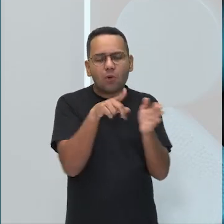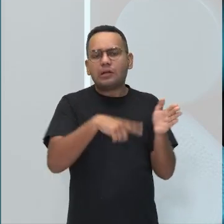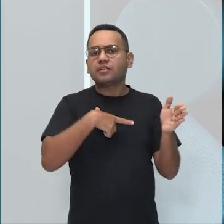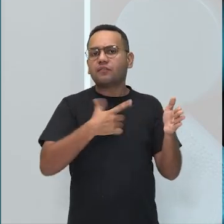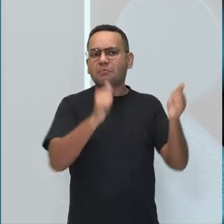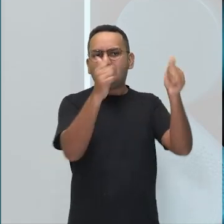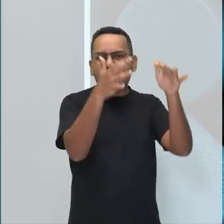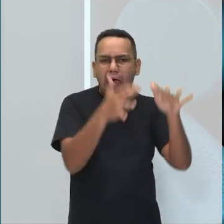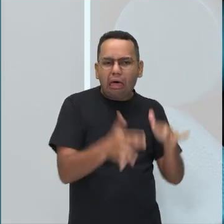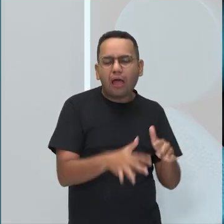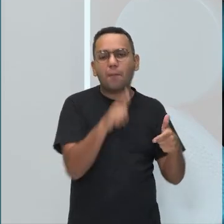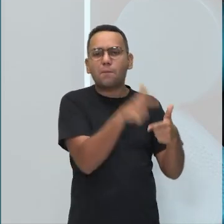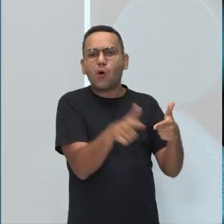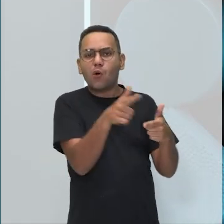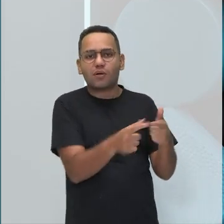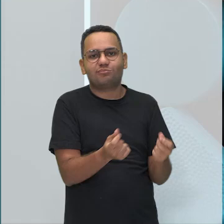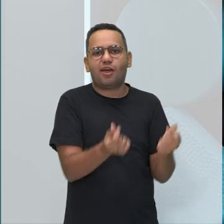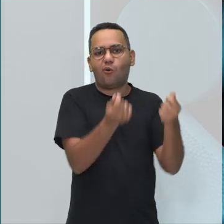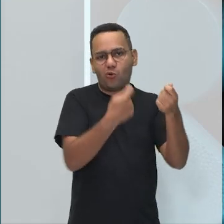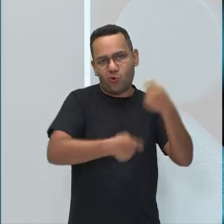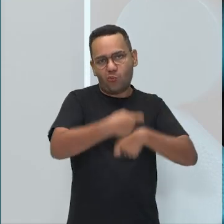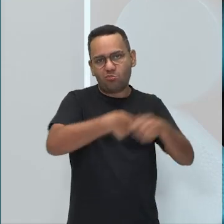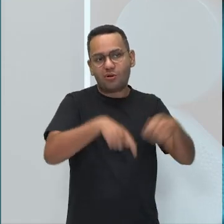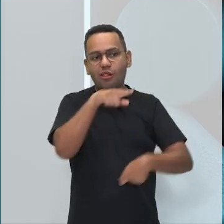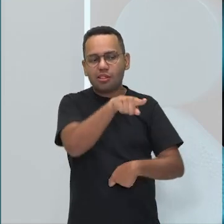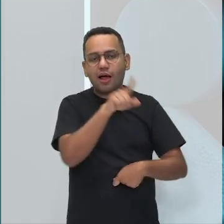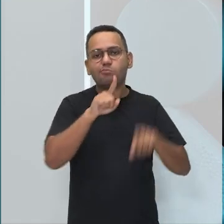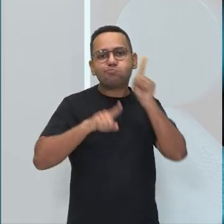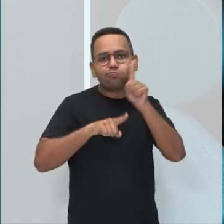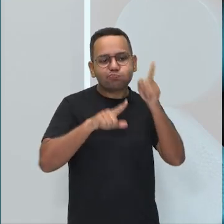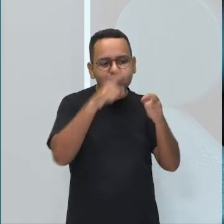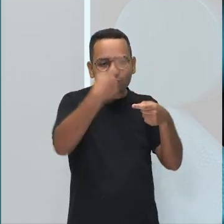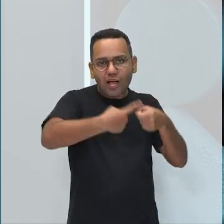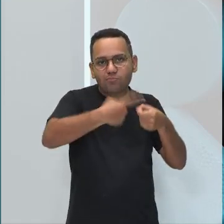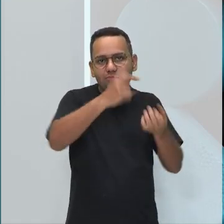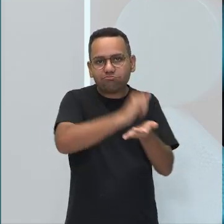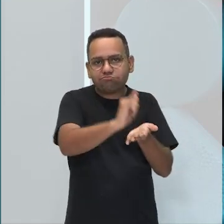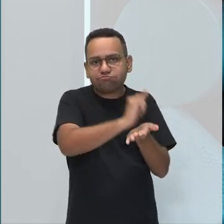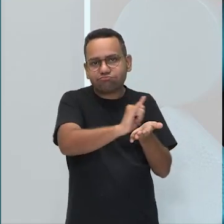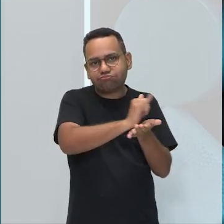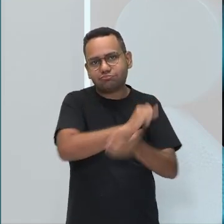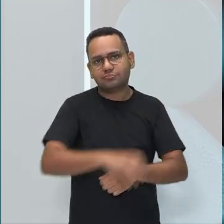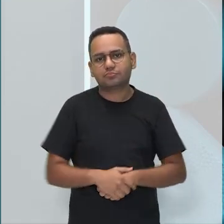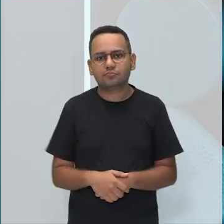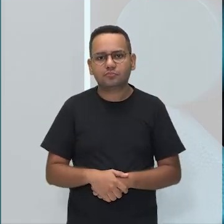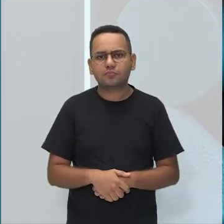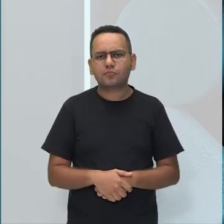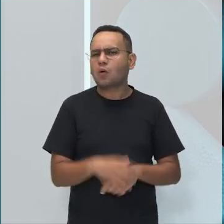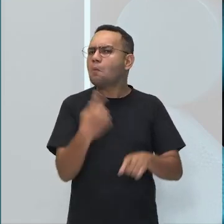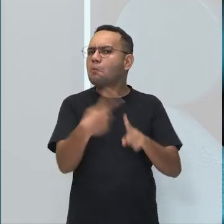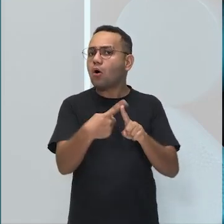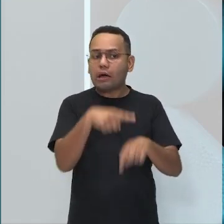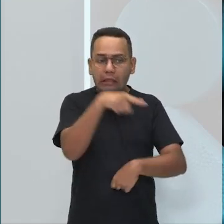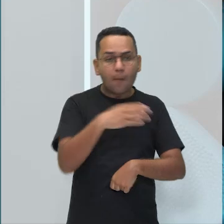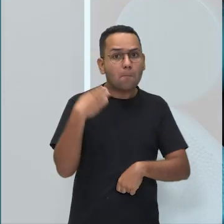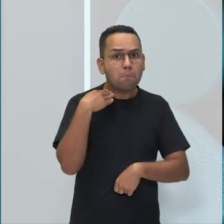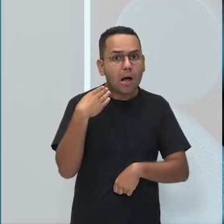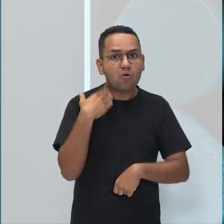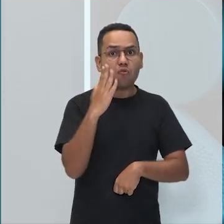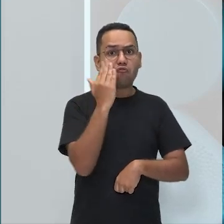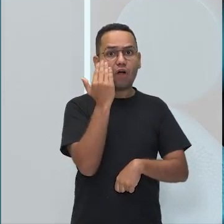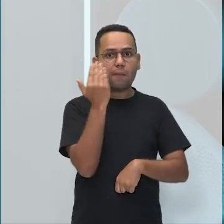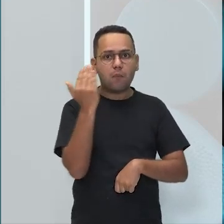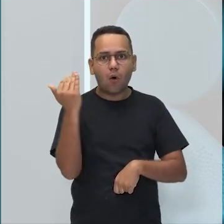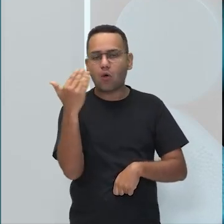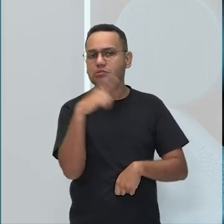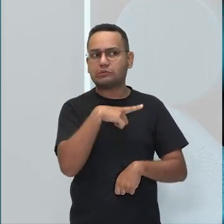York. Essa quebra da Bolsa de Nova York, a quebra de uma bolsa importante lá dos Estados Unidos, acabou afetando